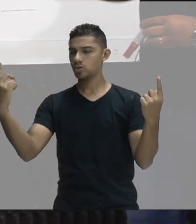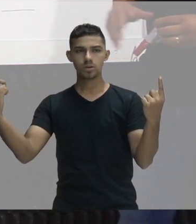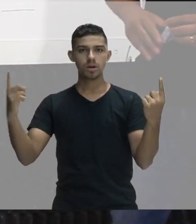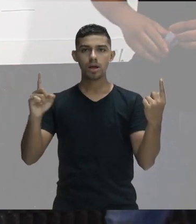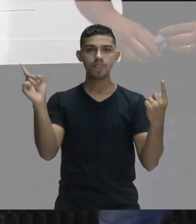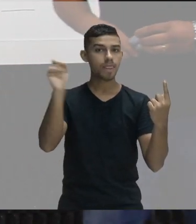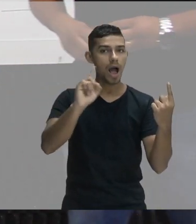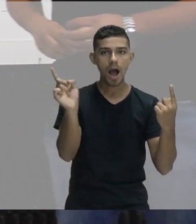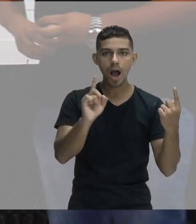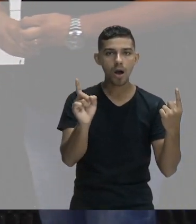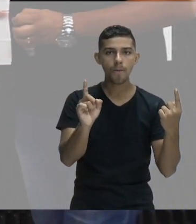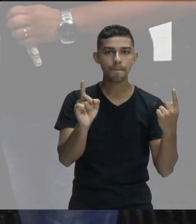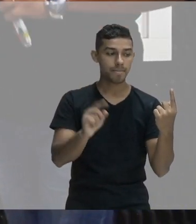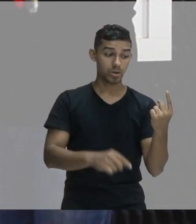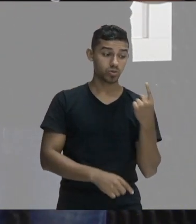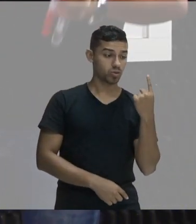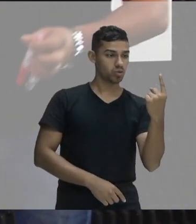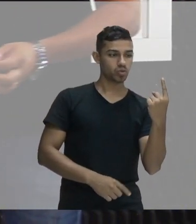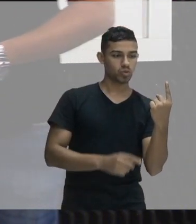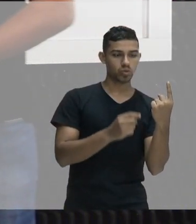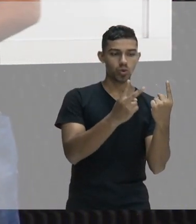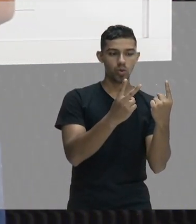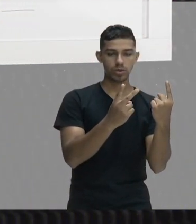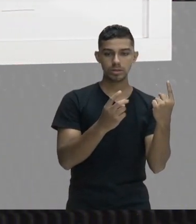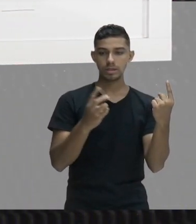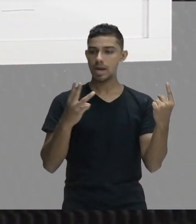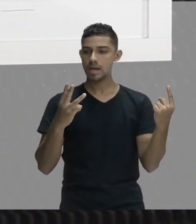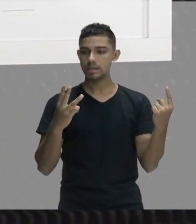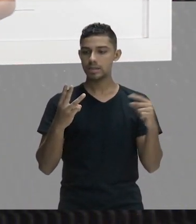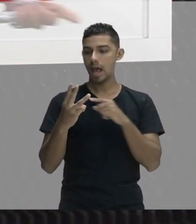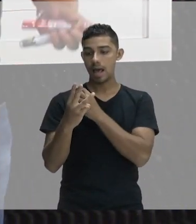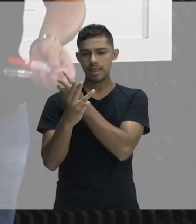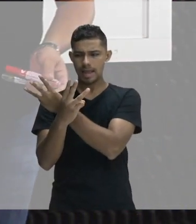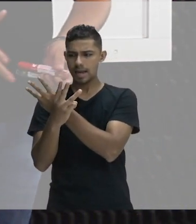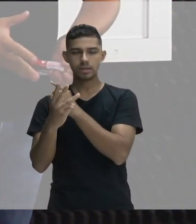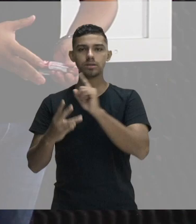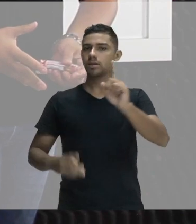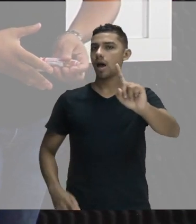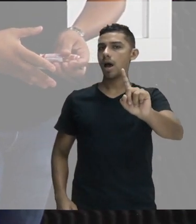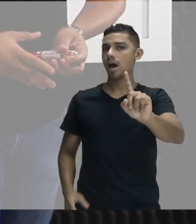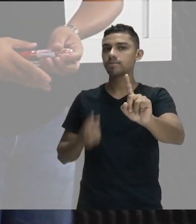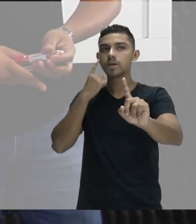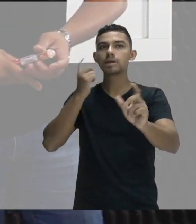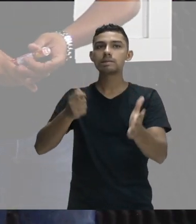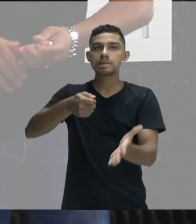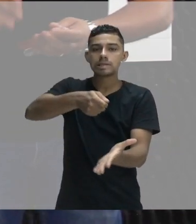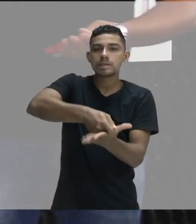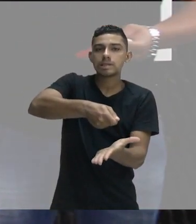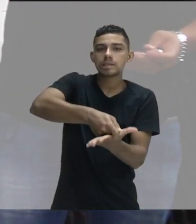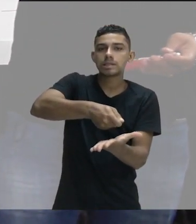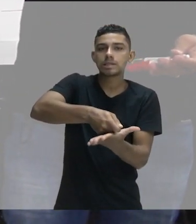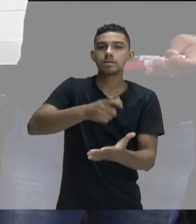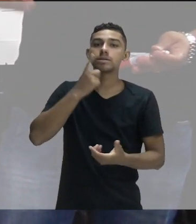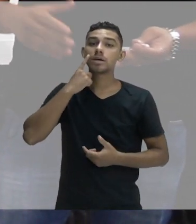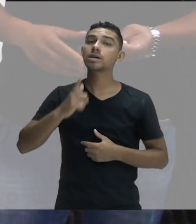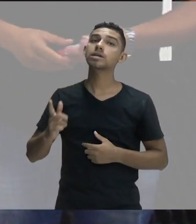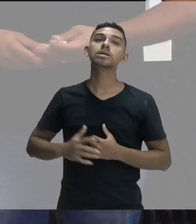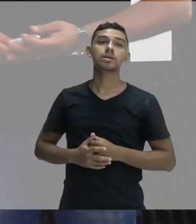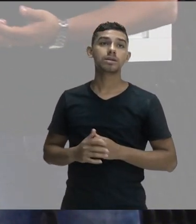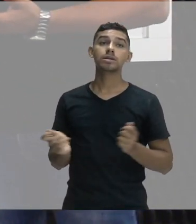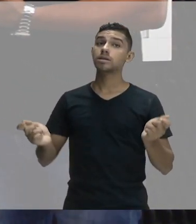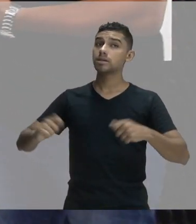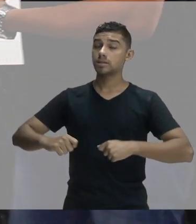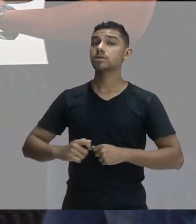nos dígitos, tá? Vamos supor que você tenha uma senha que o banco faça essa exigência, né? Que os dígitos sejam